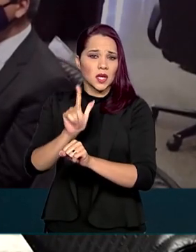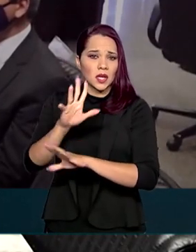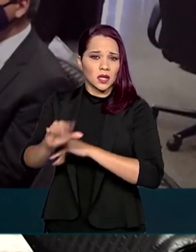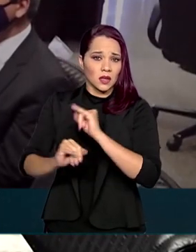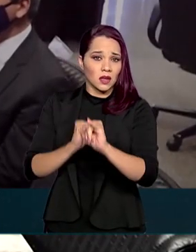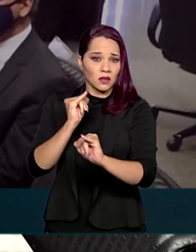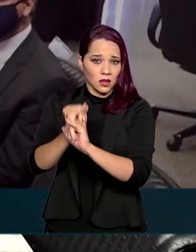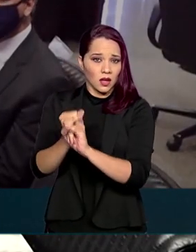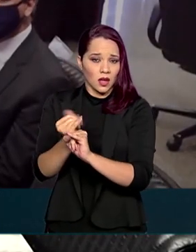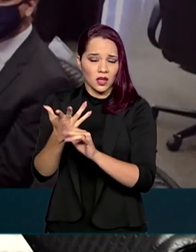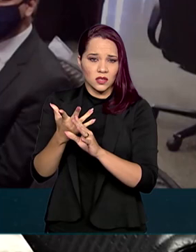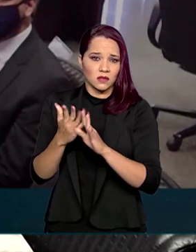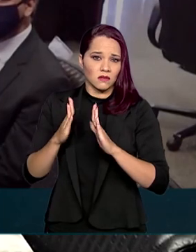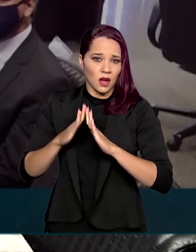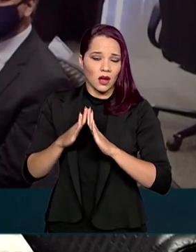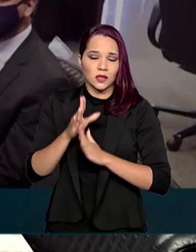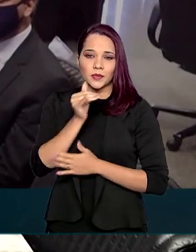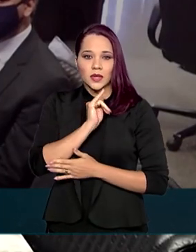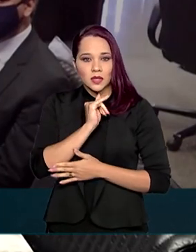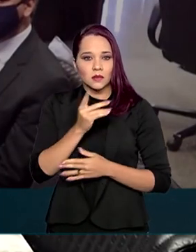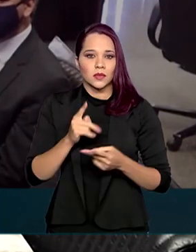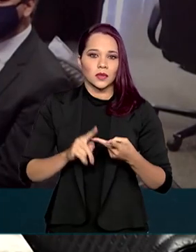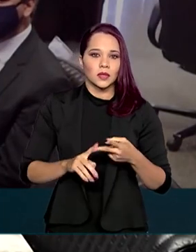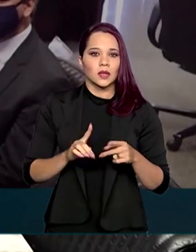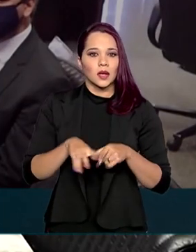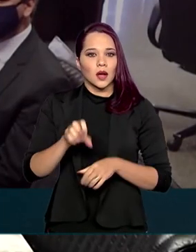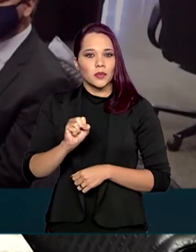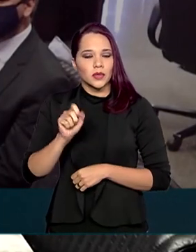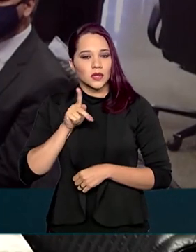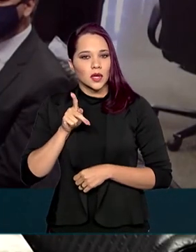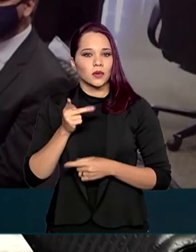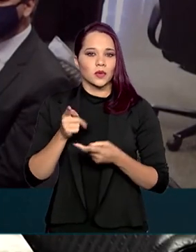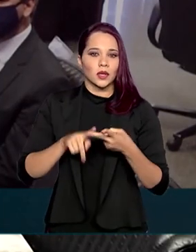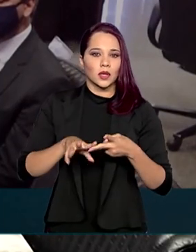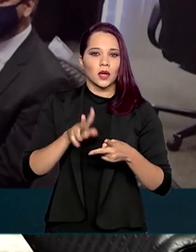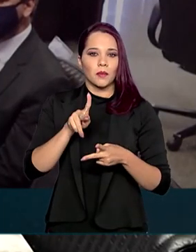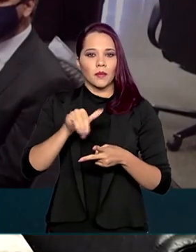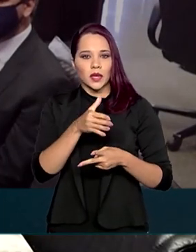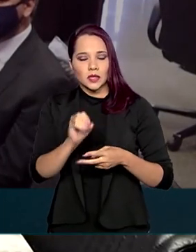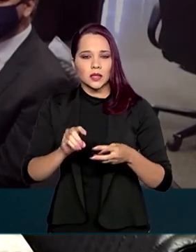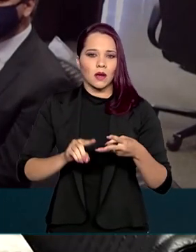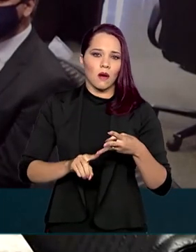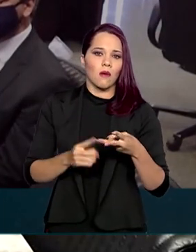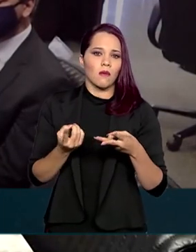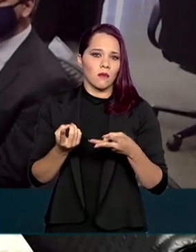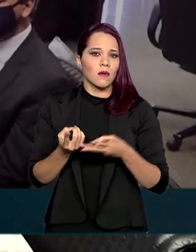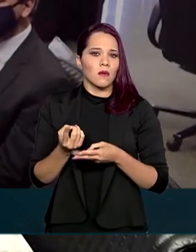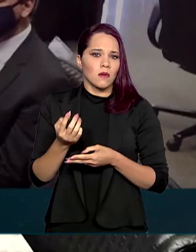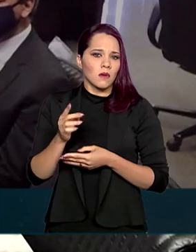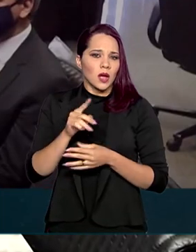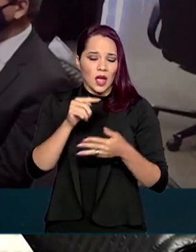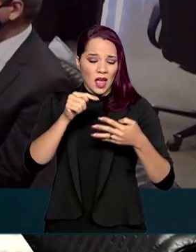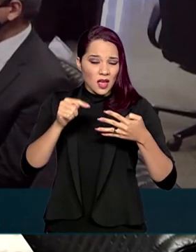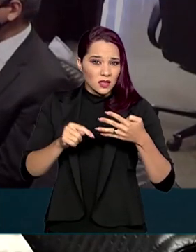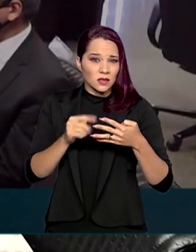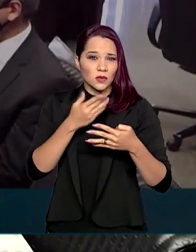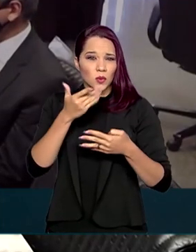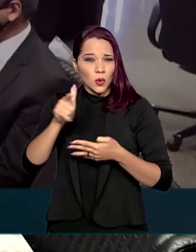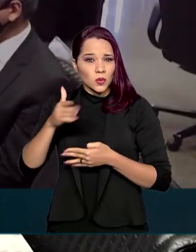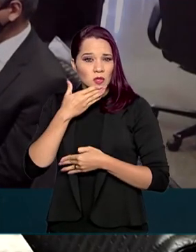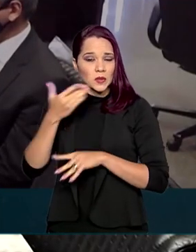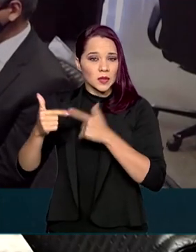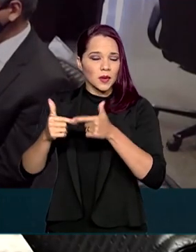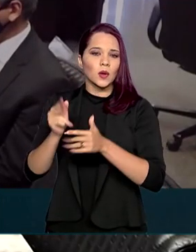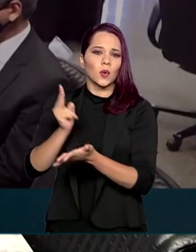de forma remota. Por exemplo, uma aposentadoria, uma pensão, salário e uma eternidade, esses serviços